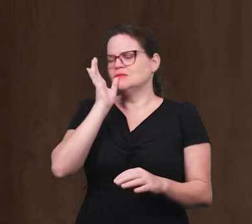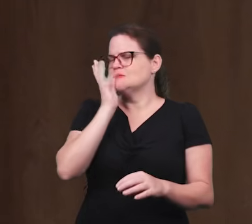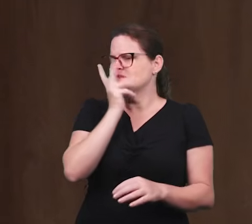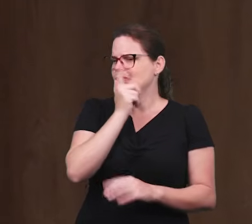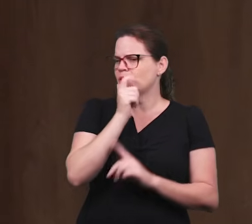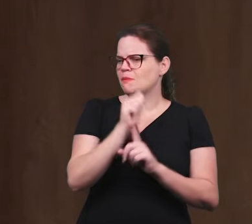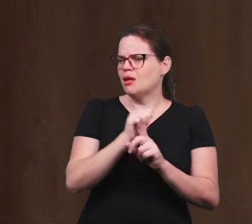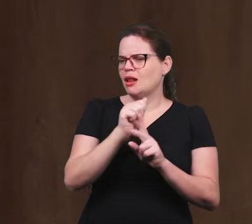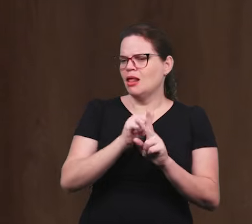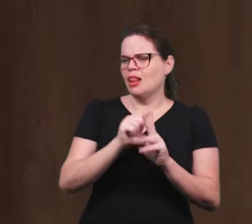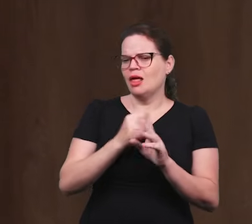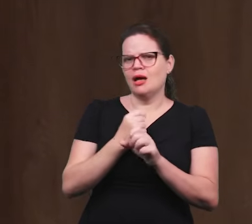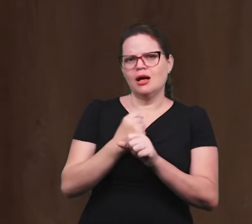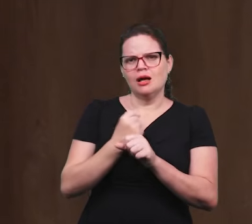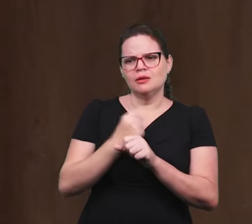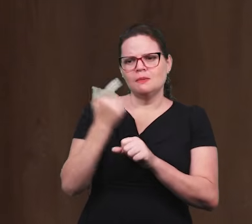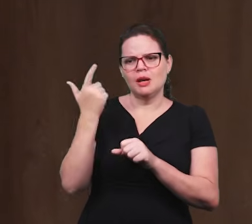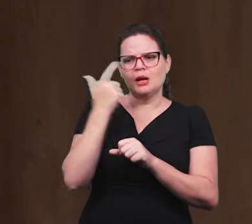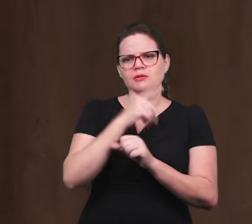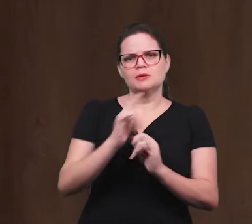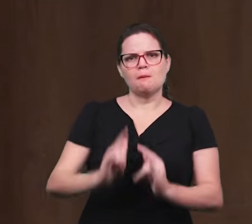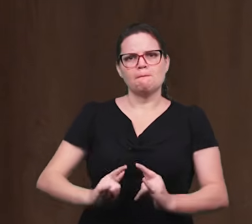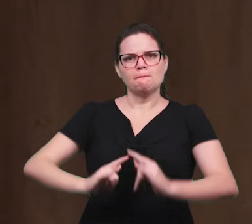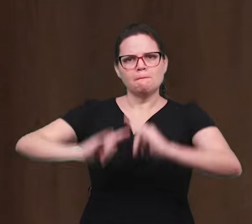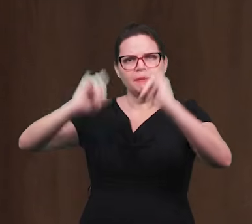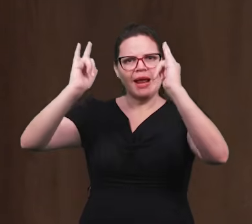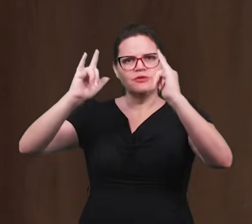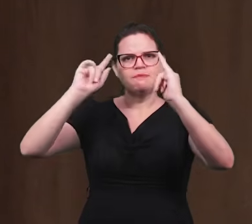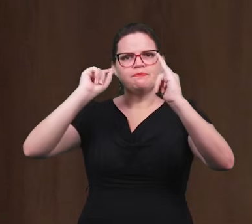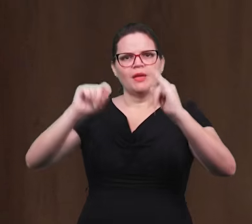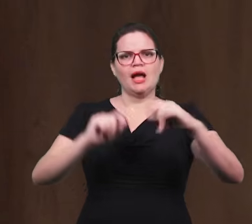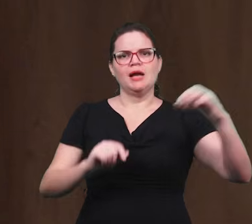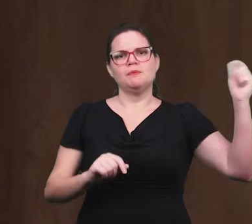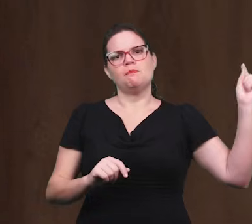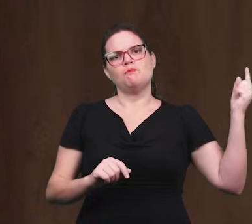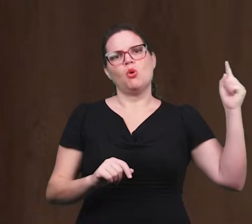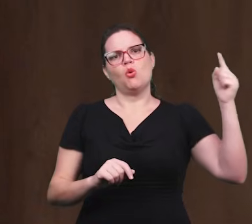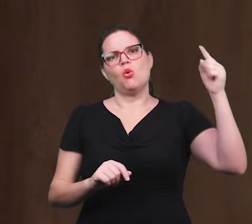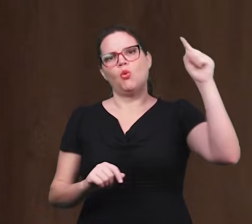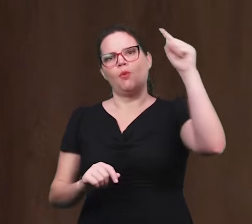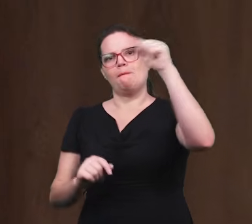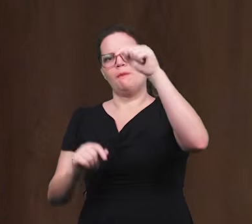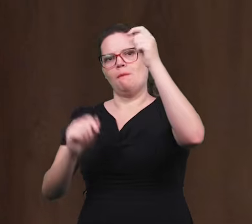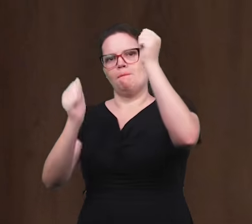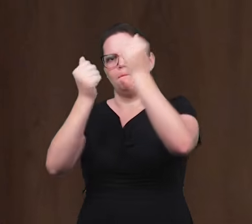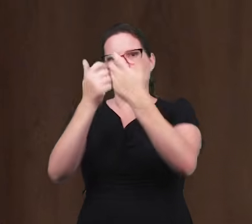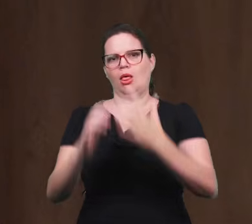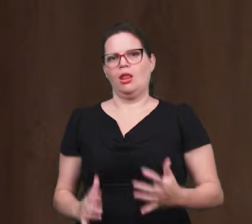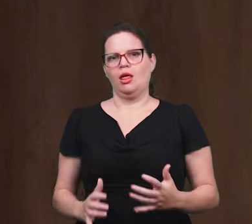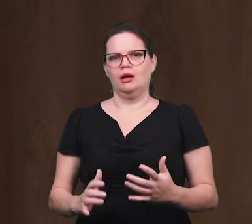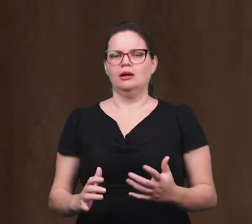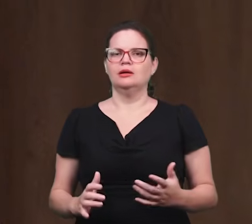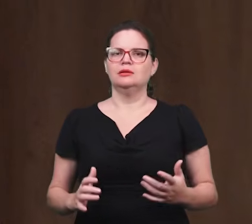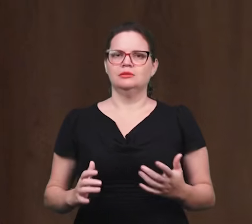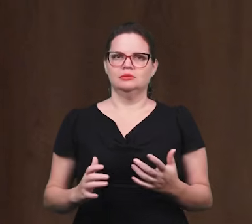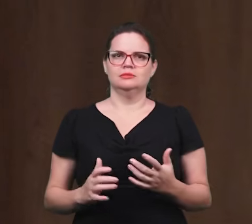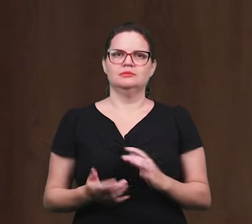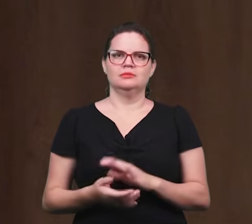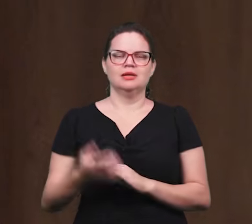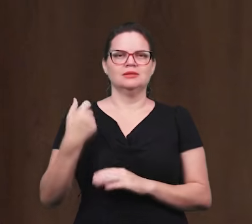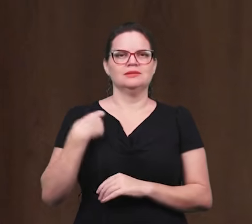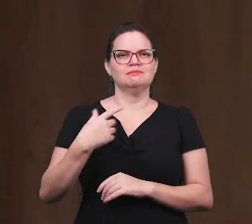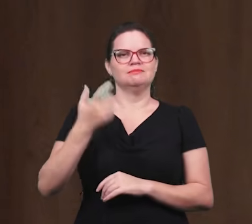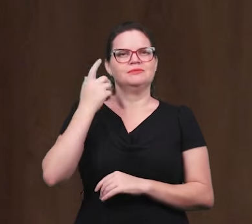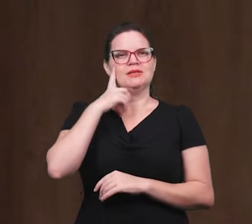meses, até anos para construir um prédio e uma bomba vem e derruba aquele prédio em segundos. E aí você